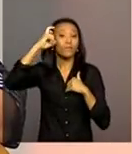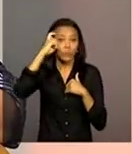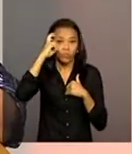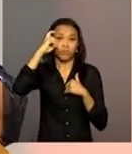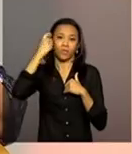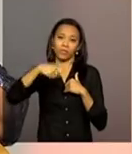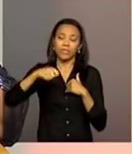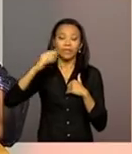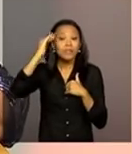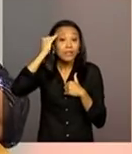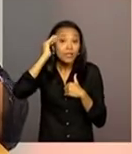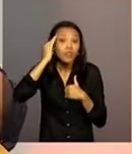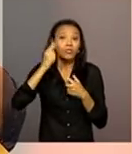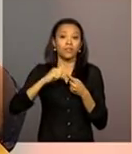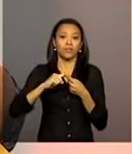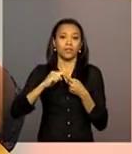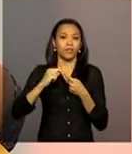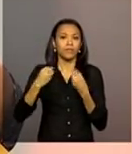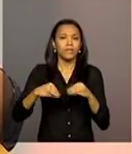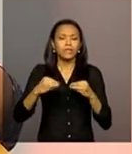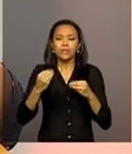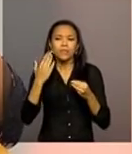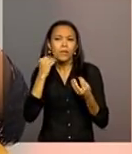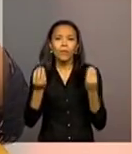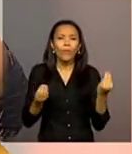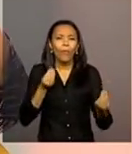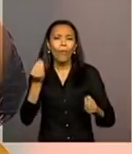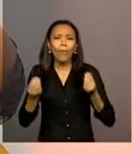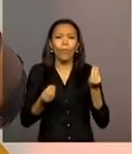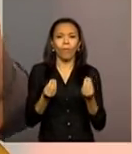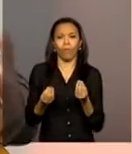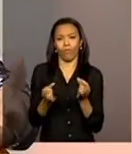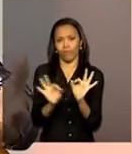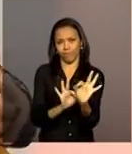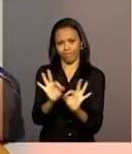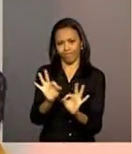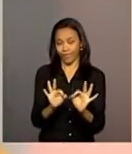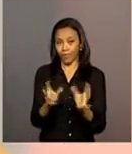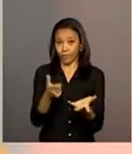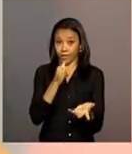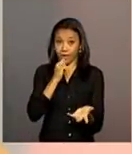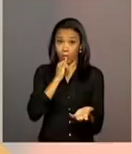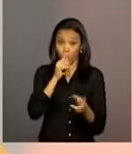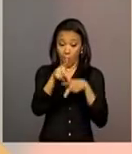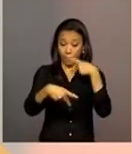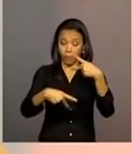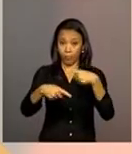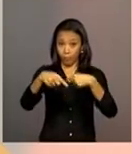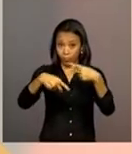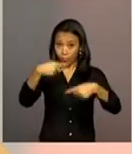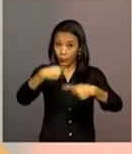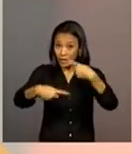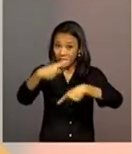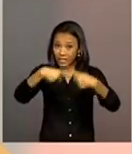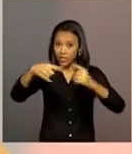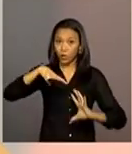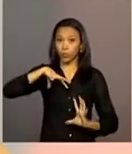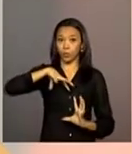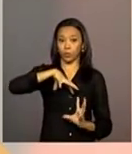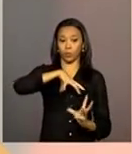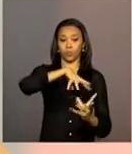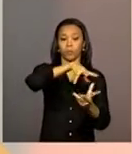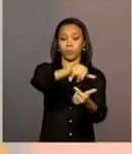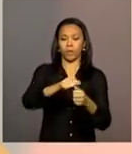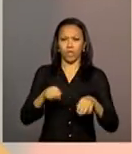compreendidos não dá pra gente pensar que uma política Universal com uma política de assistência não tem que olhar